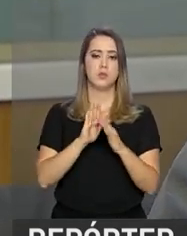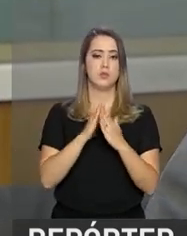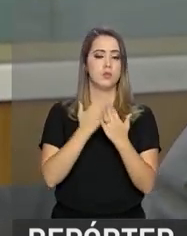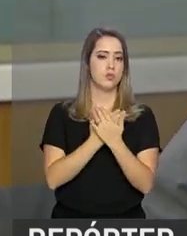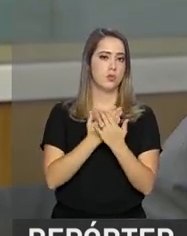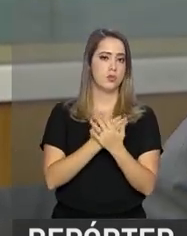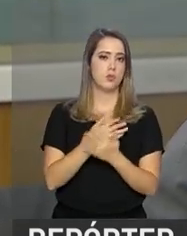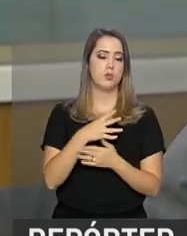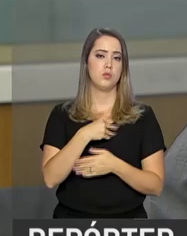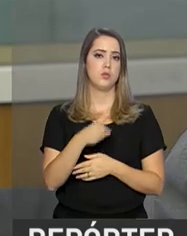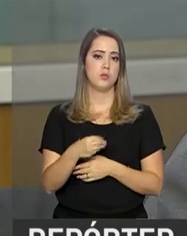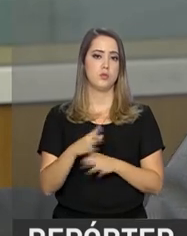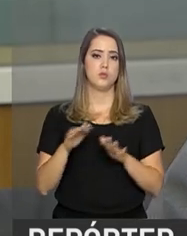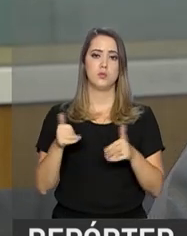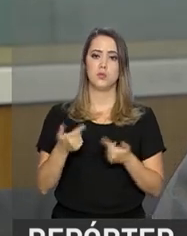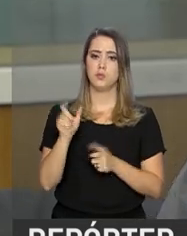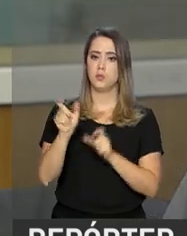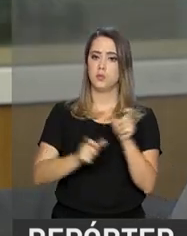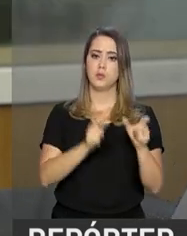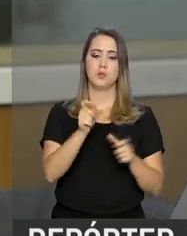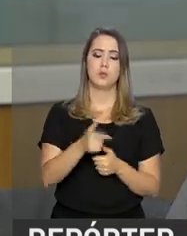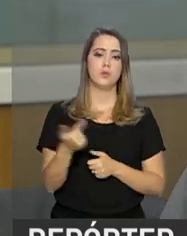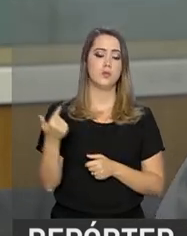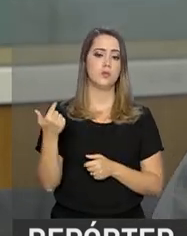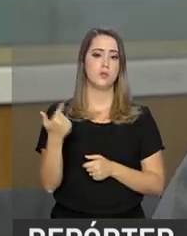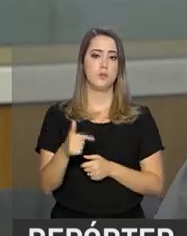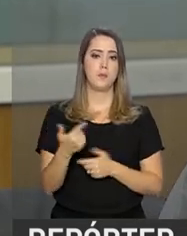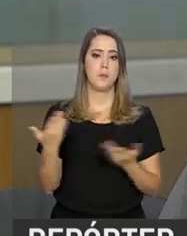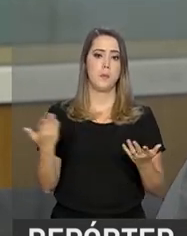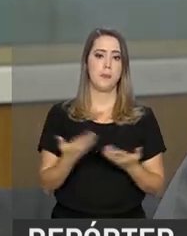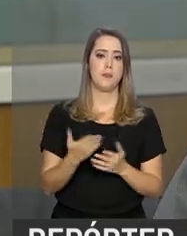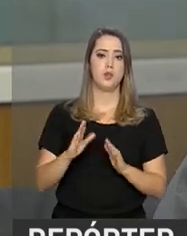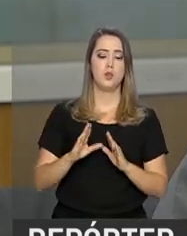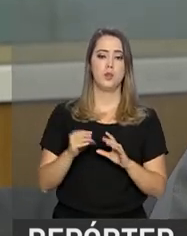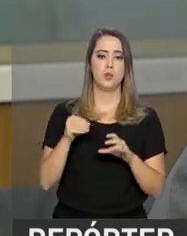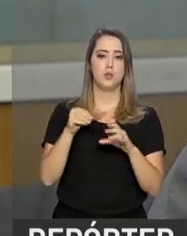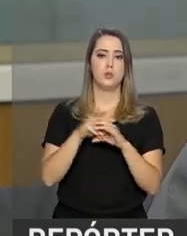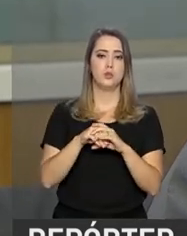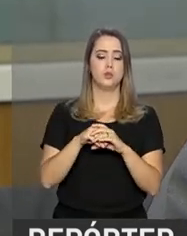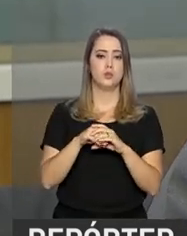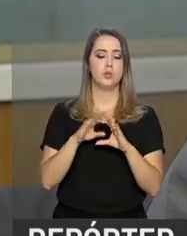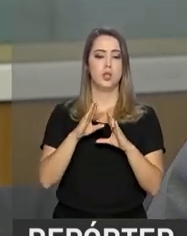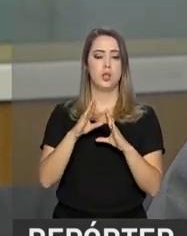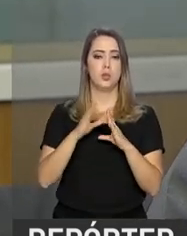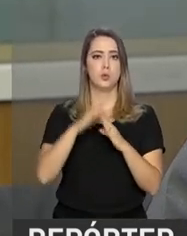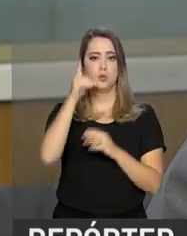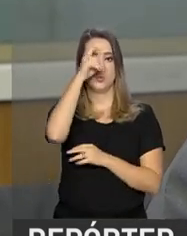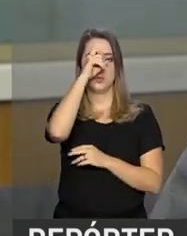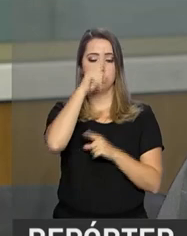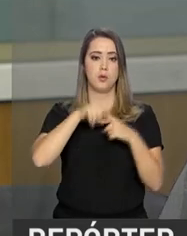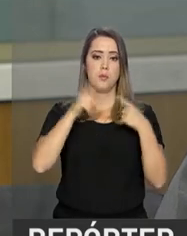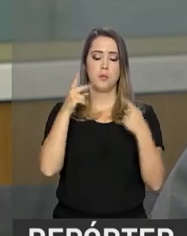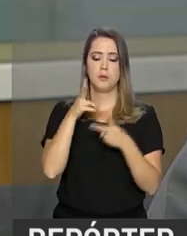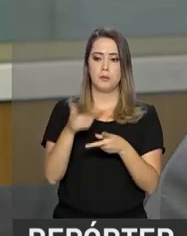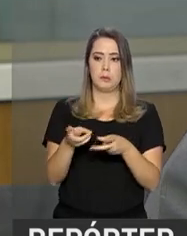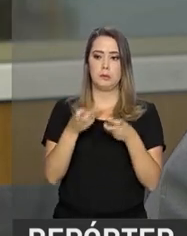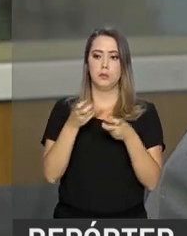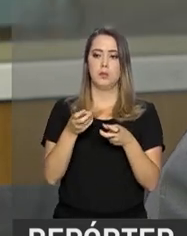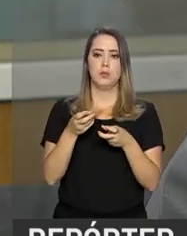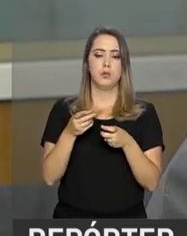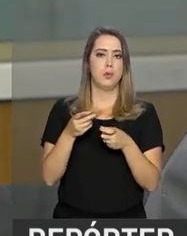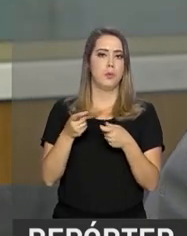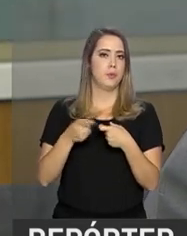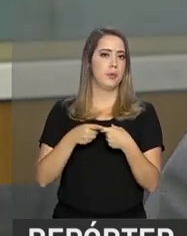filhos um cidadão que está sendo atendido na rede pública de saúde e na hora de fazer um diagnóstico médico